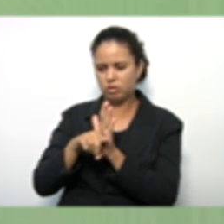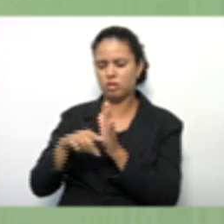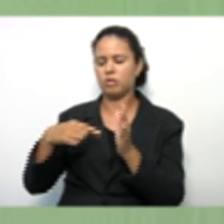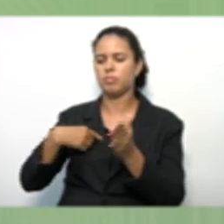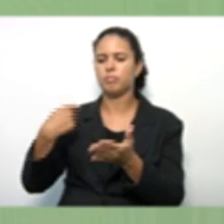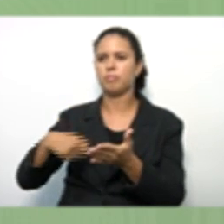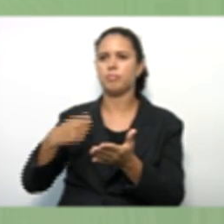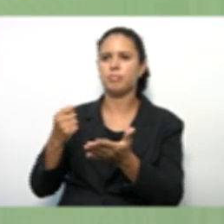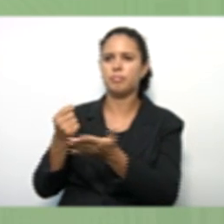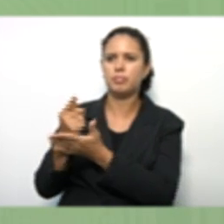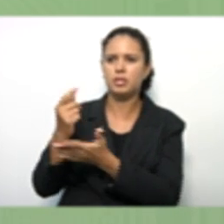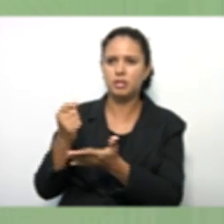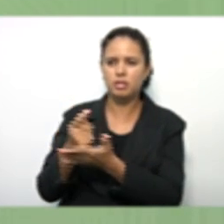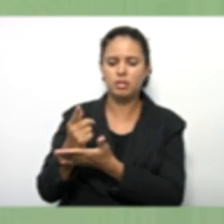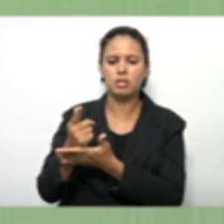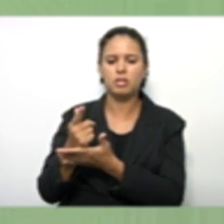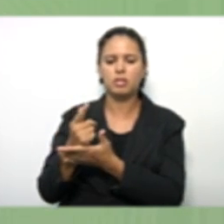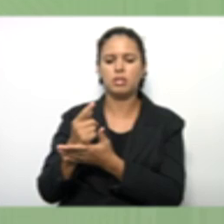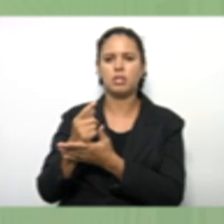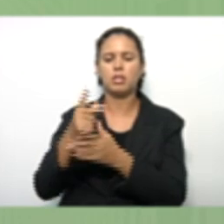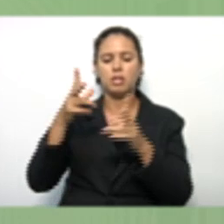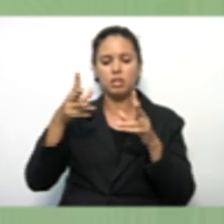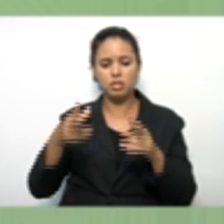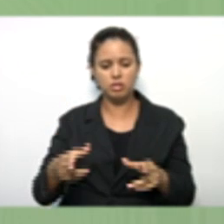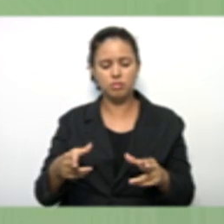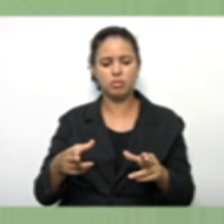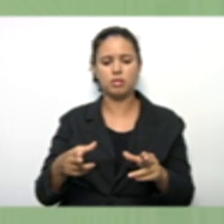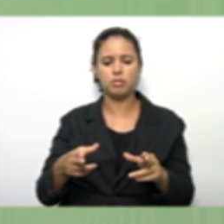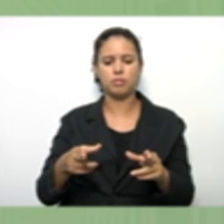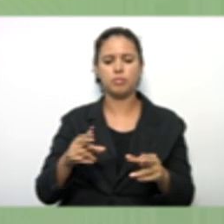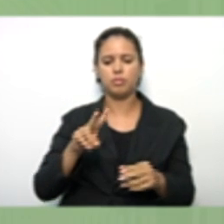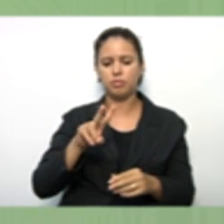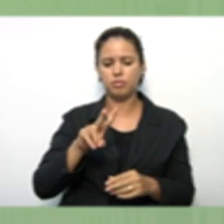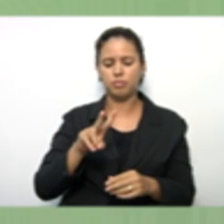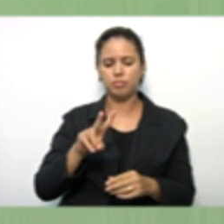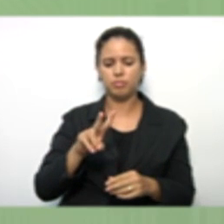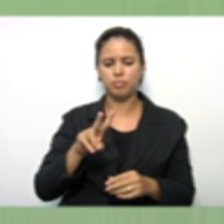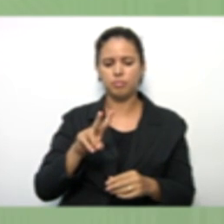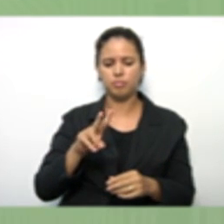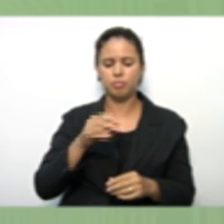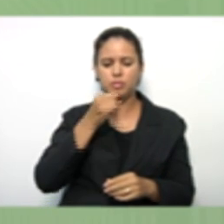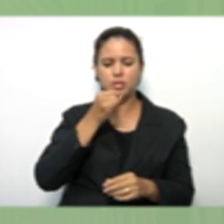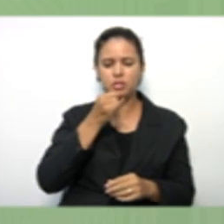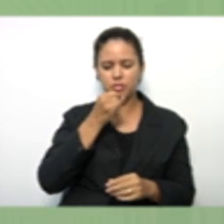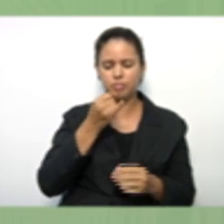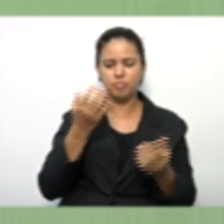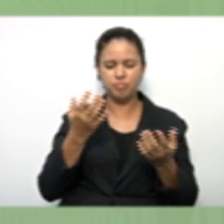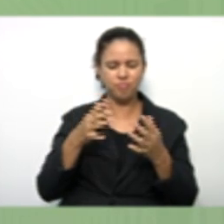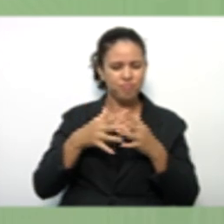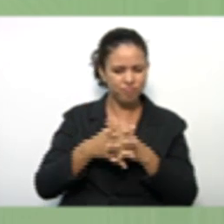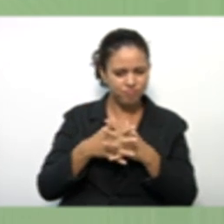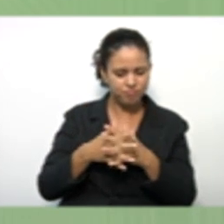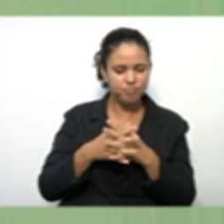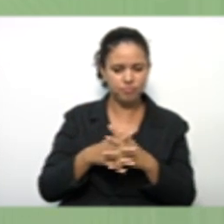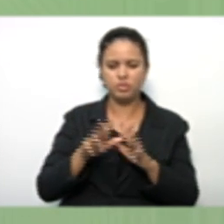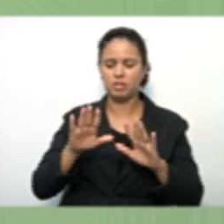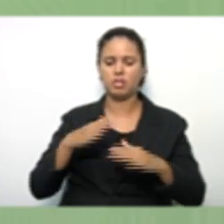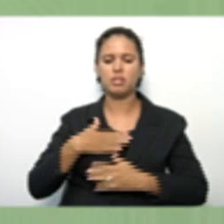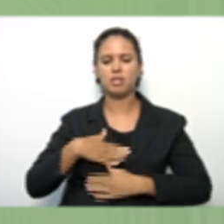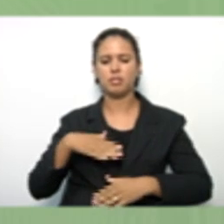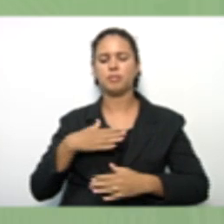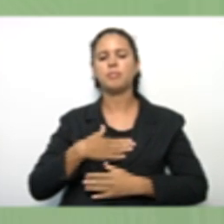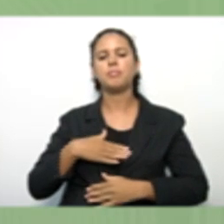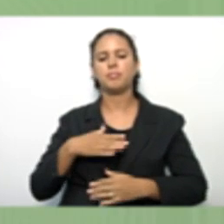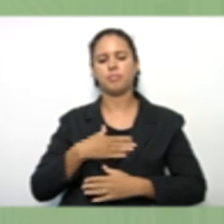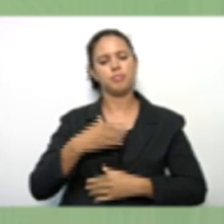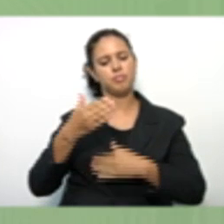corresponderá a um crédito de igual valor, em uma ou mais contas. É complicado, né, professora? É um pouquinho, mas nas